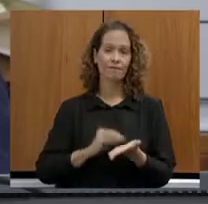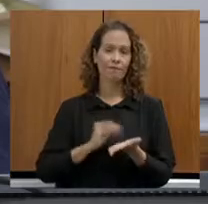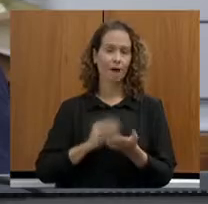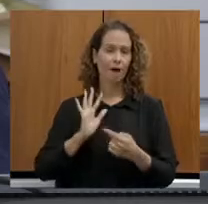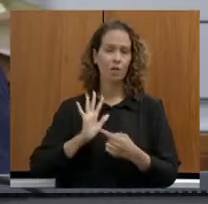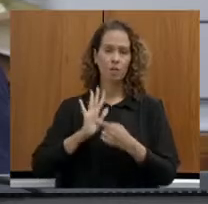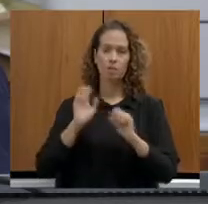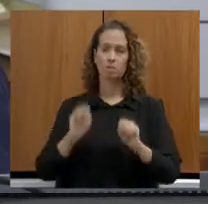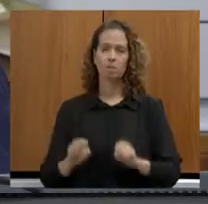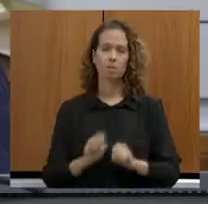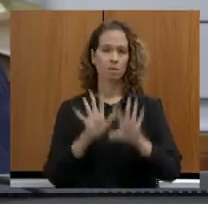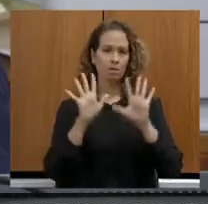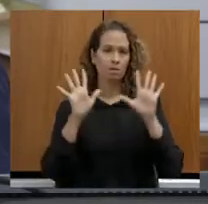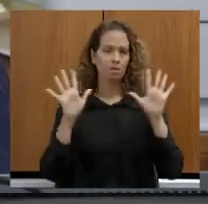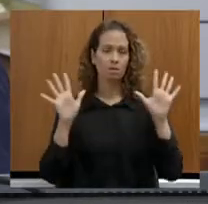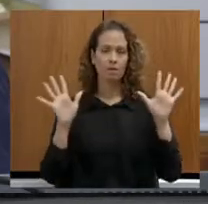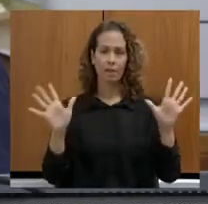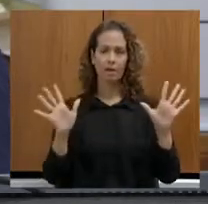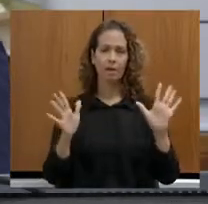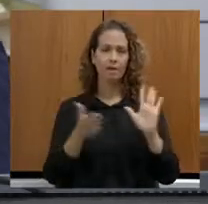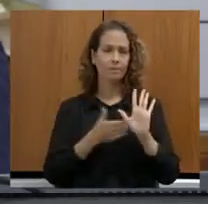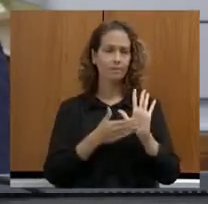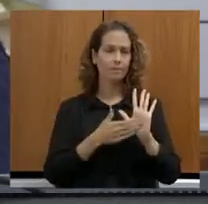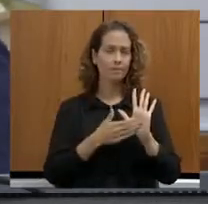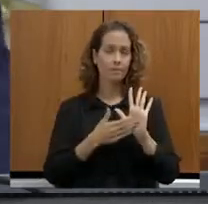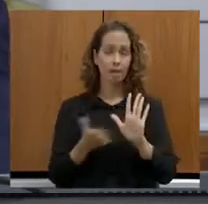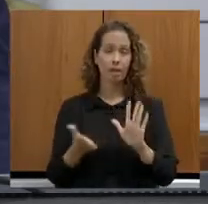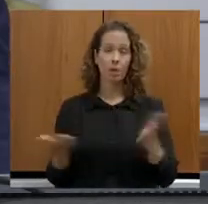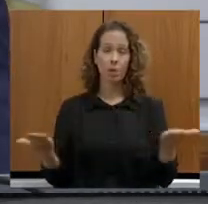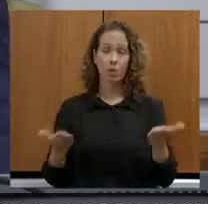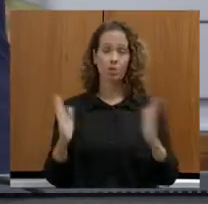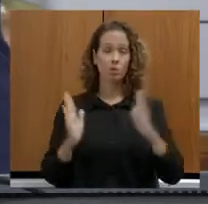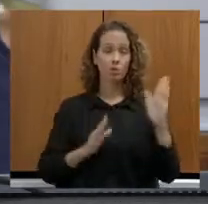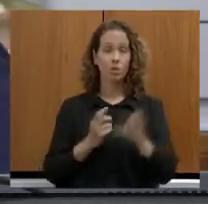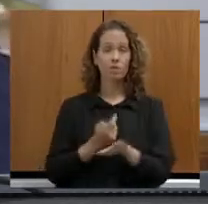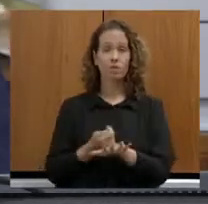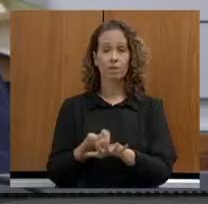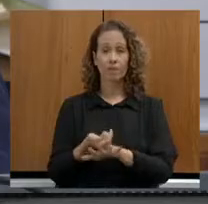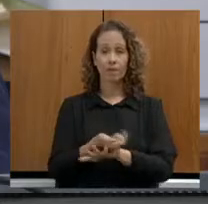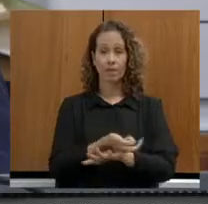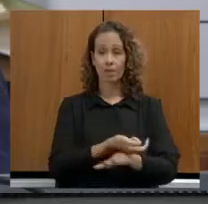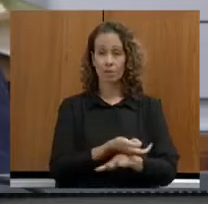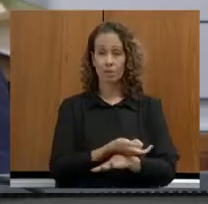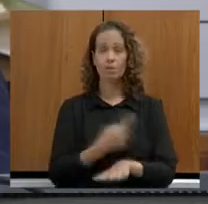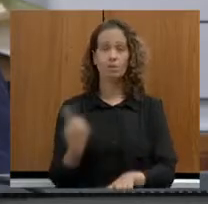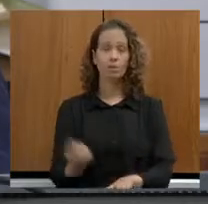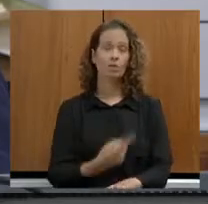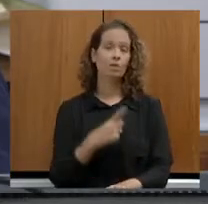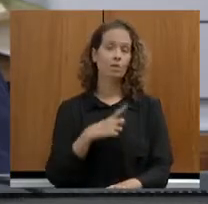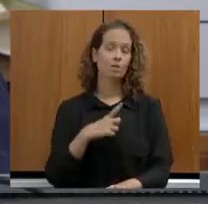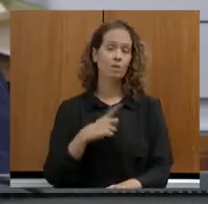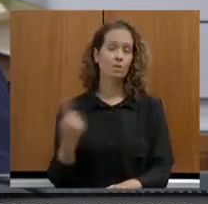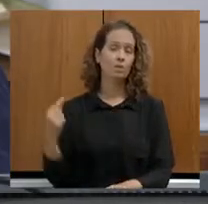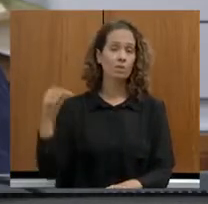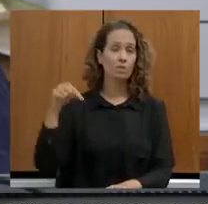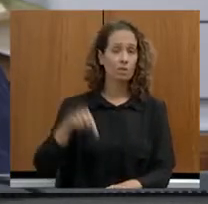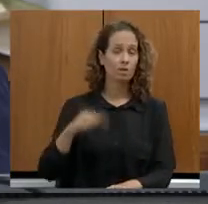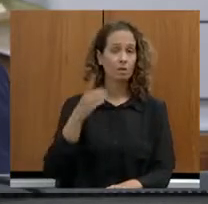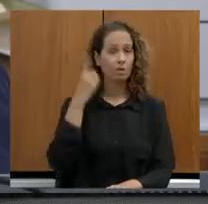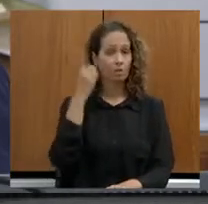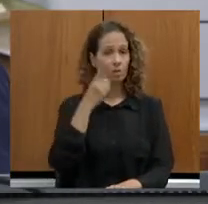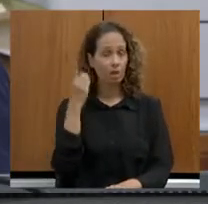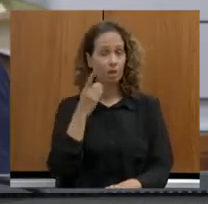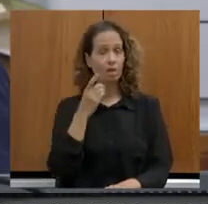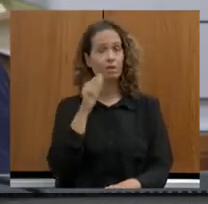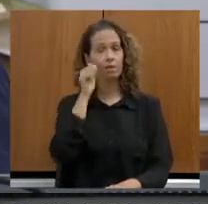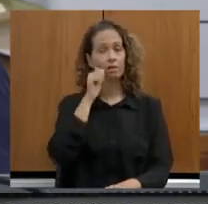e na era das fake News nós vamos ter aqui Deputado e deputado